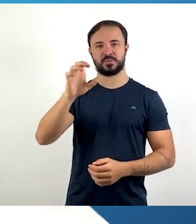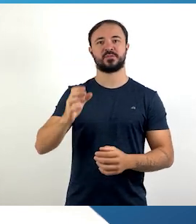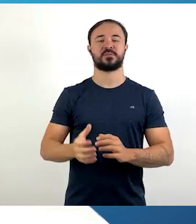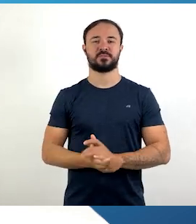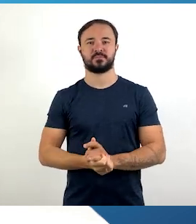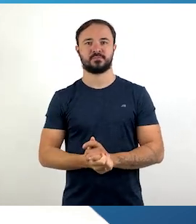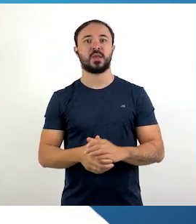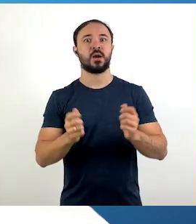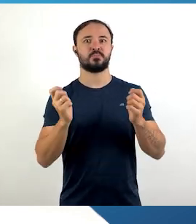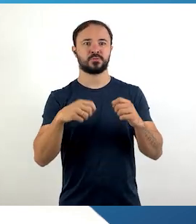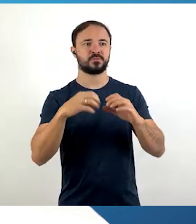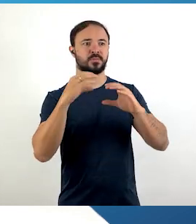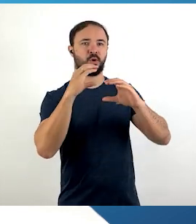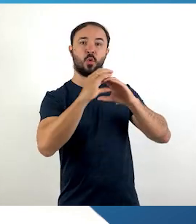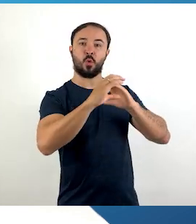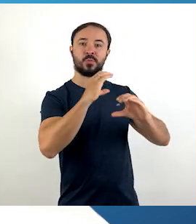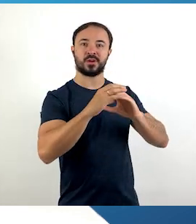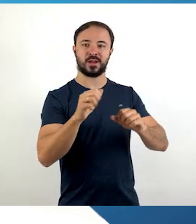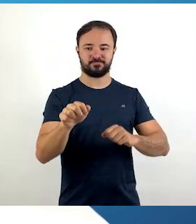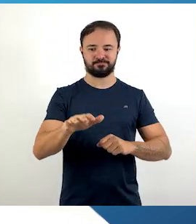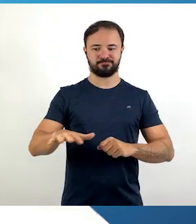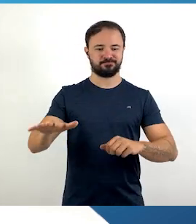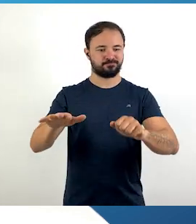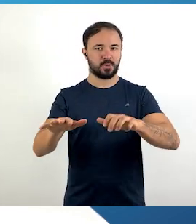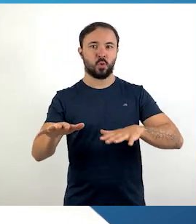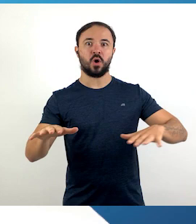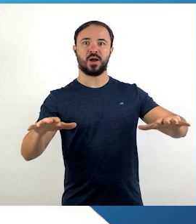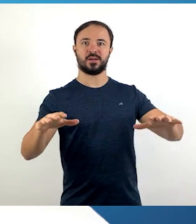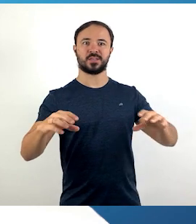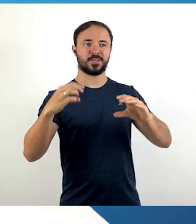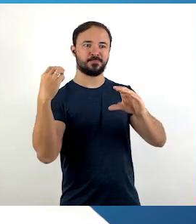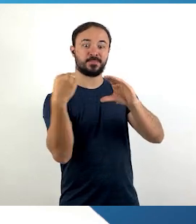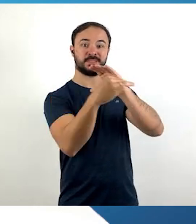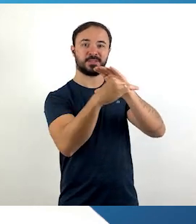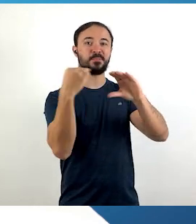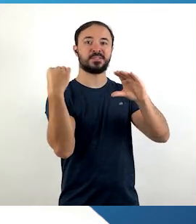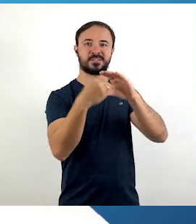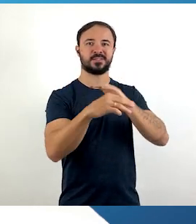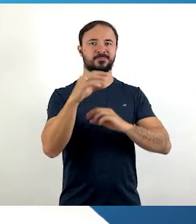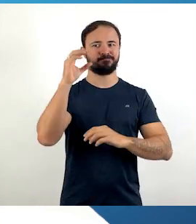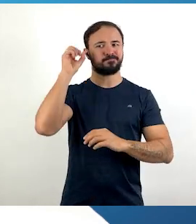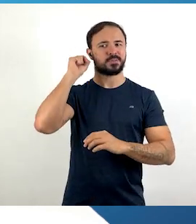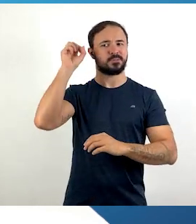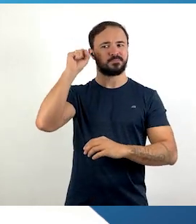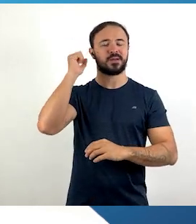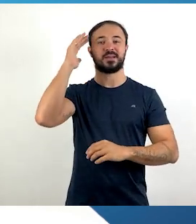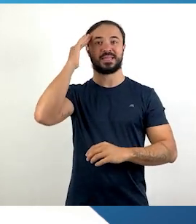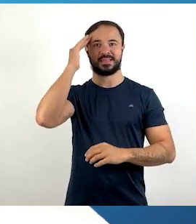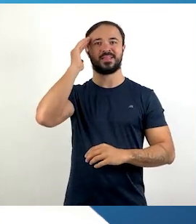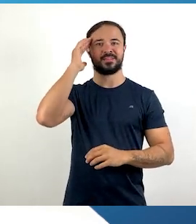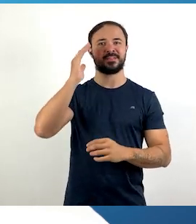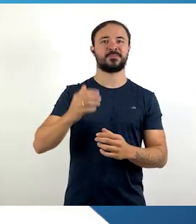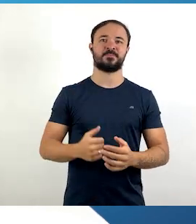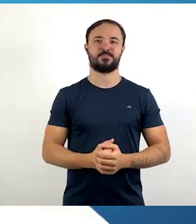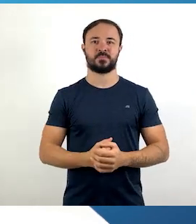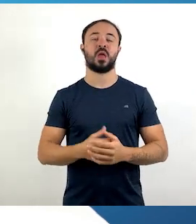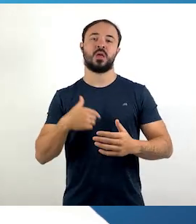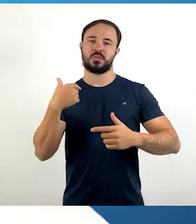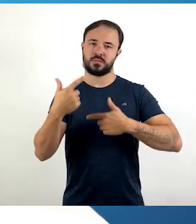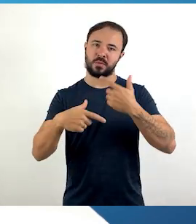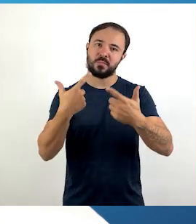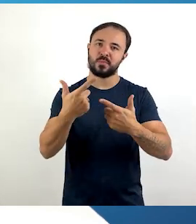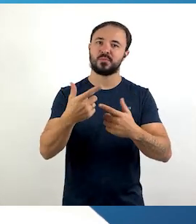lugares diferentes. Claro que depois o telefone substituiu o código Morse, substituiu o